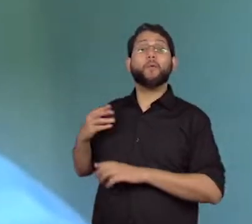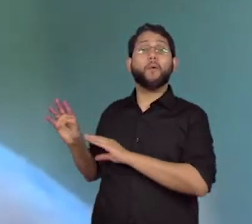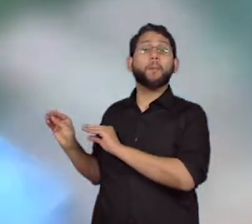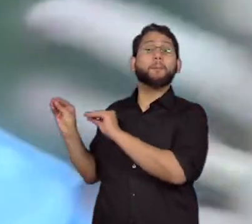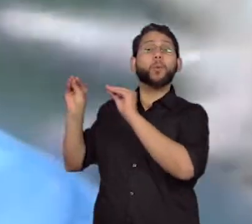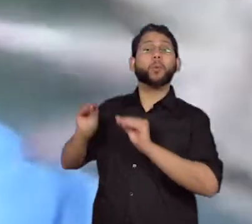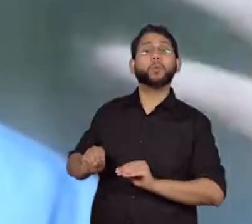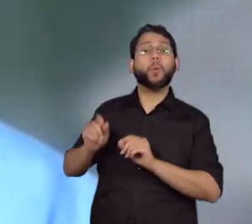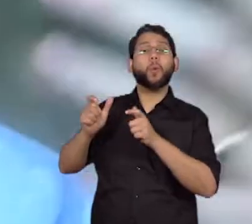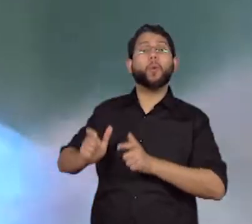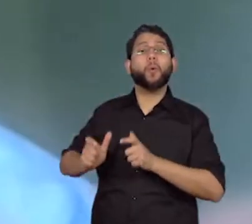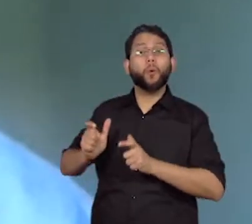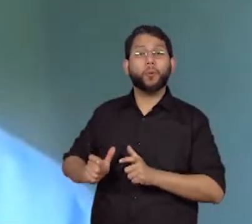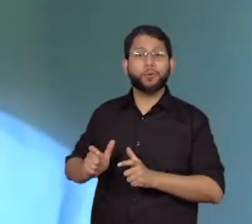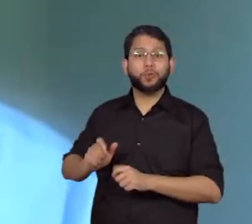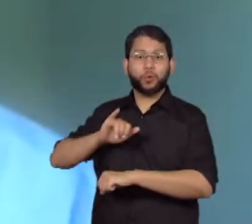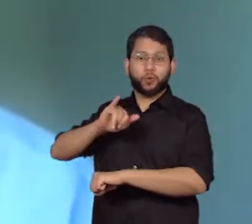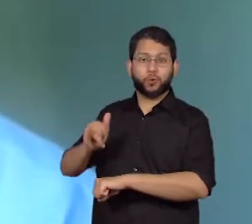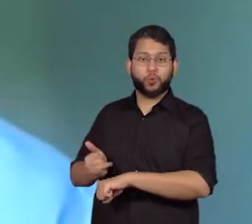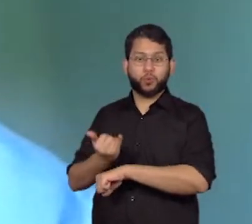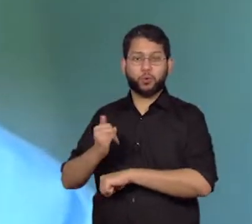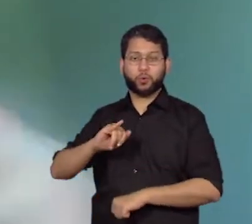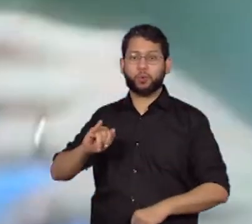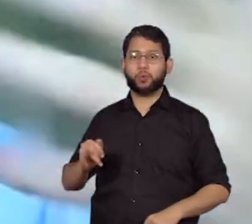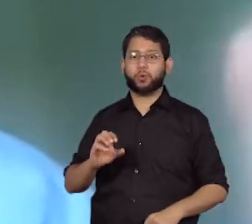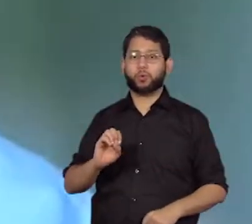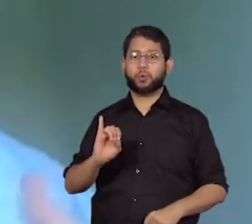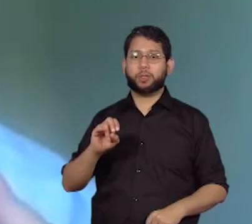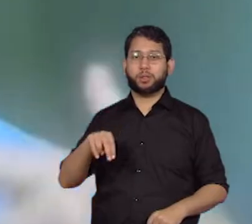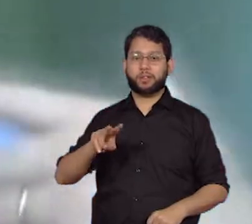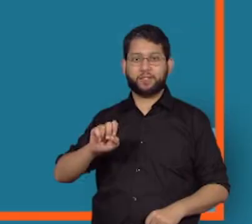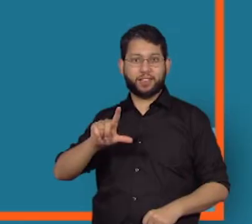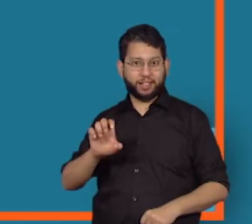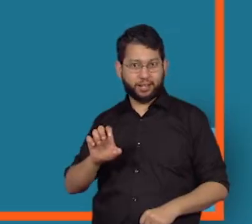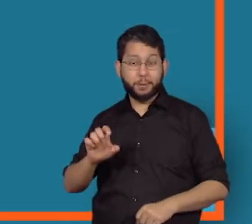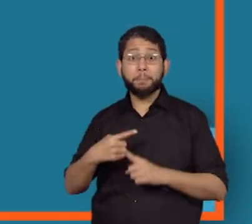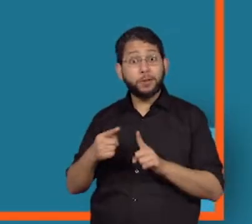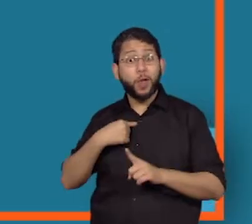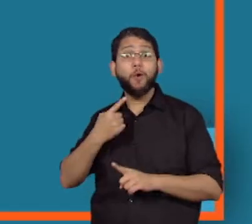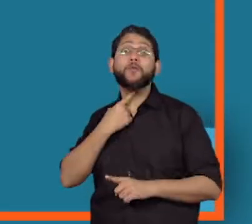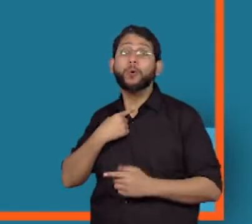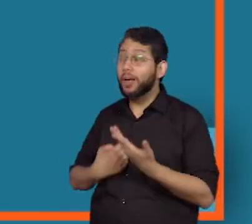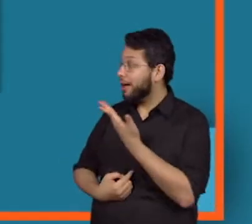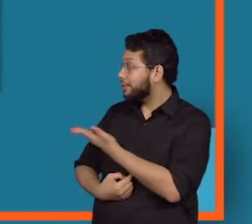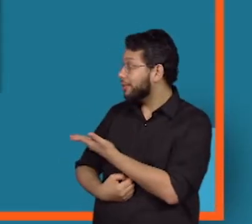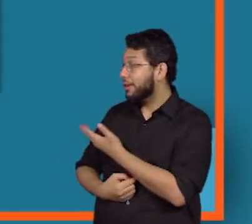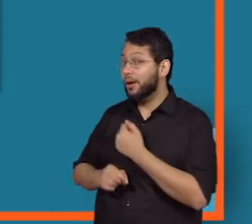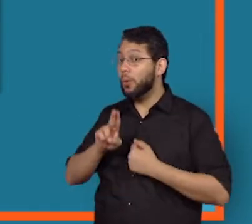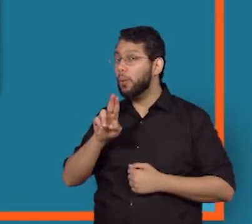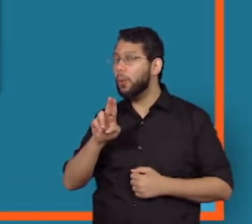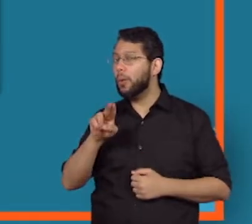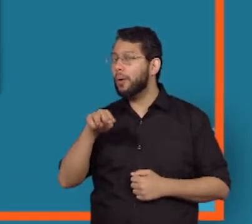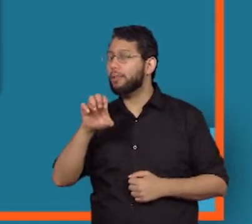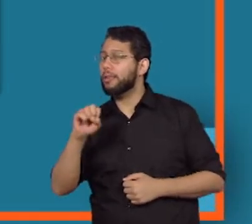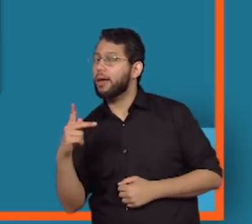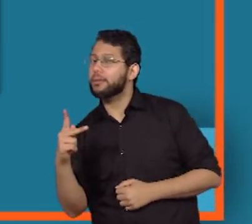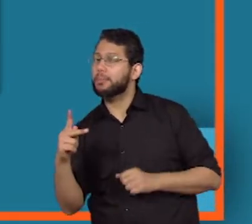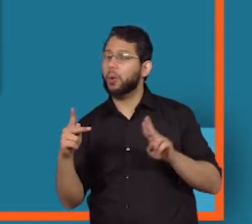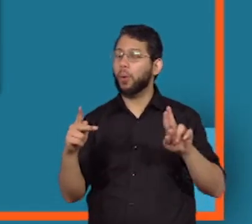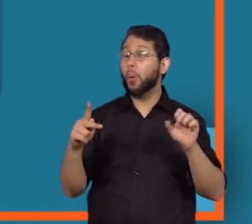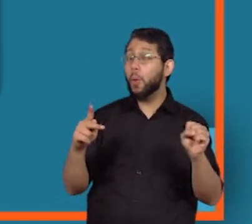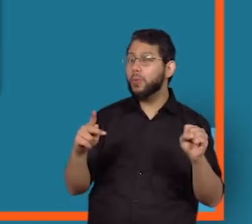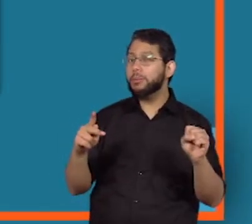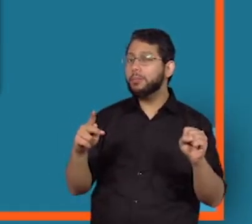Paulo, porque eu achava que tinha uma faculdade bacana, que era a Unesp, que eu queria entrar, e a USP. Eu